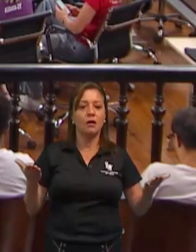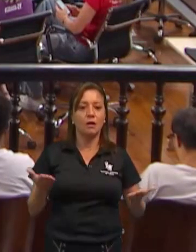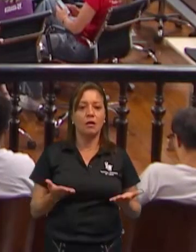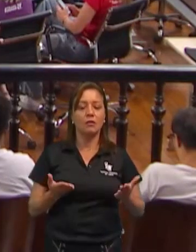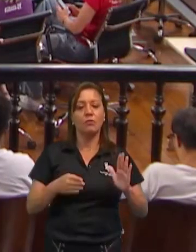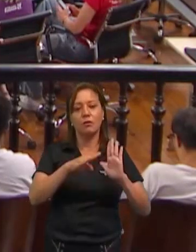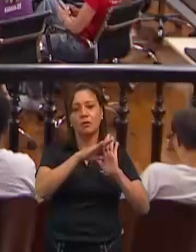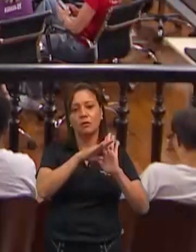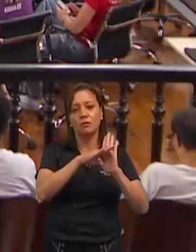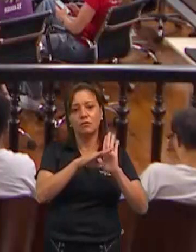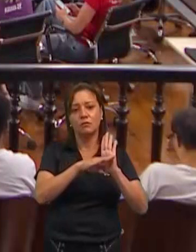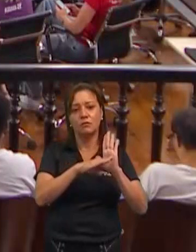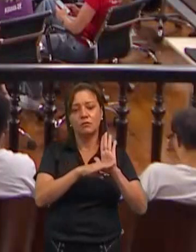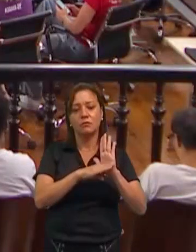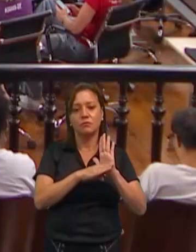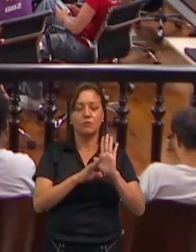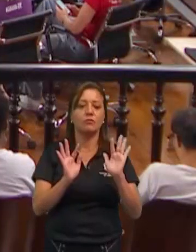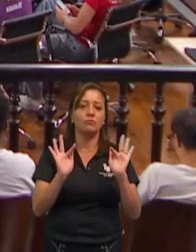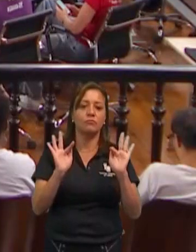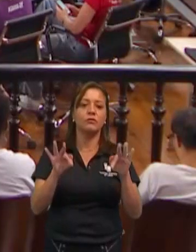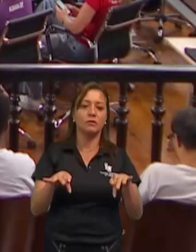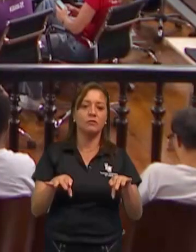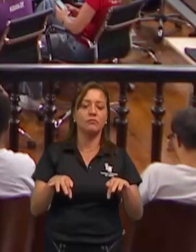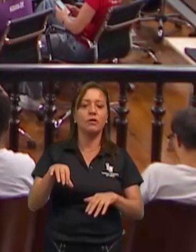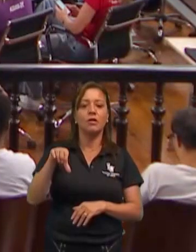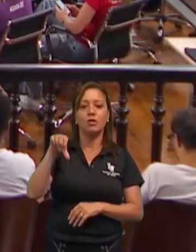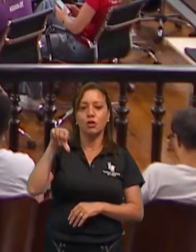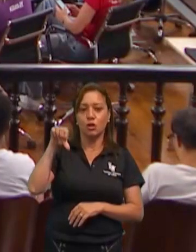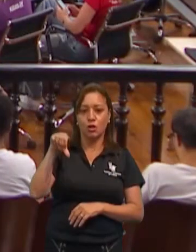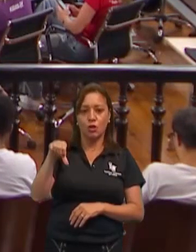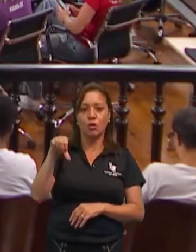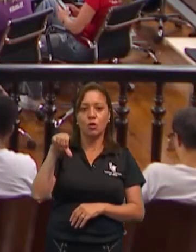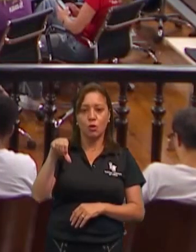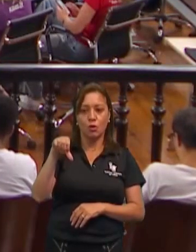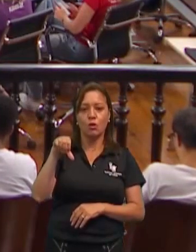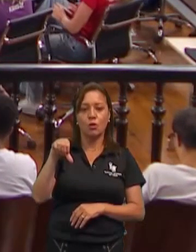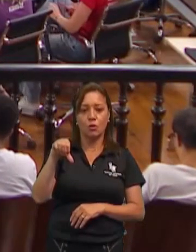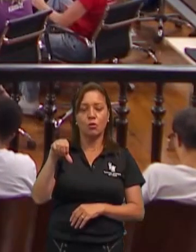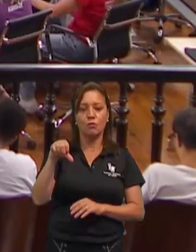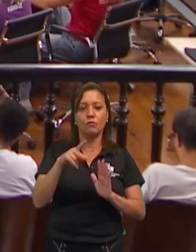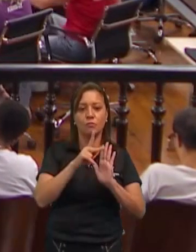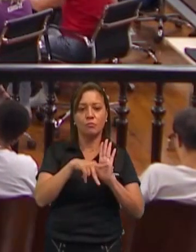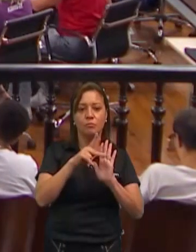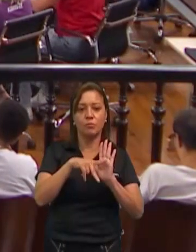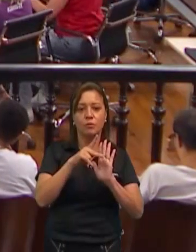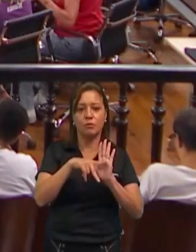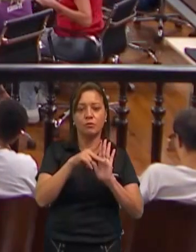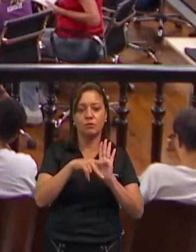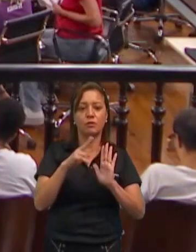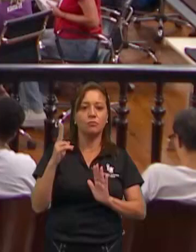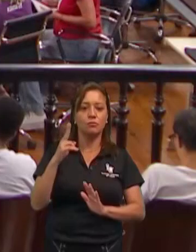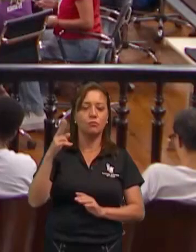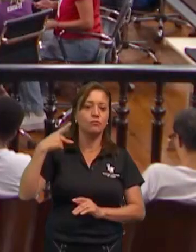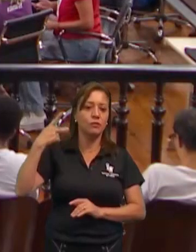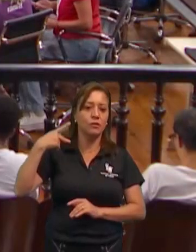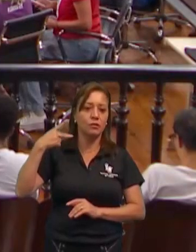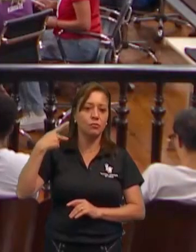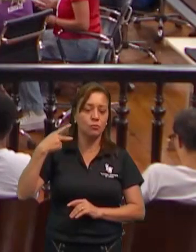do dia. Né? Foram feitas aqui 9 apreciações de projetos aqui pelos senhores vereadores e